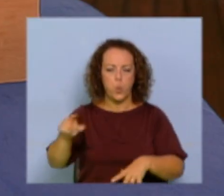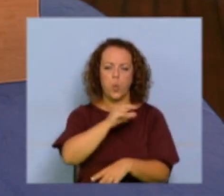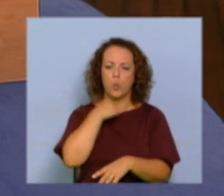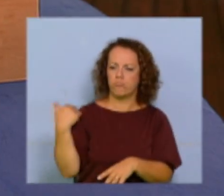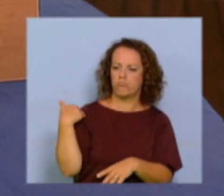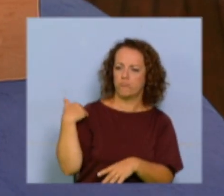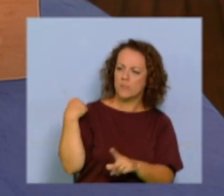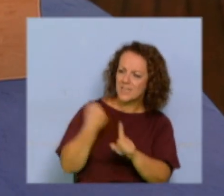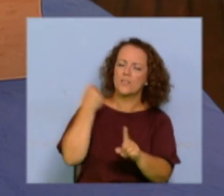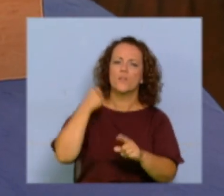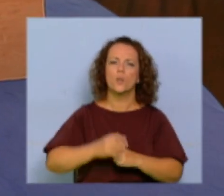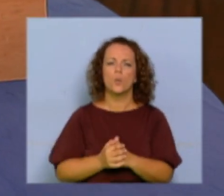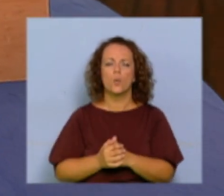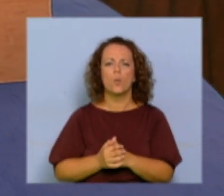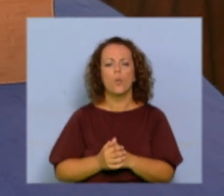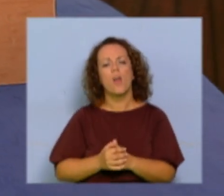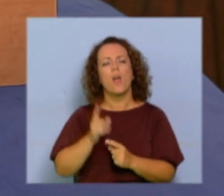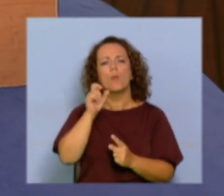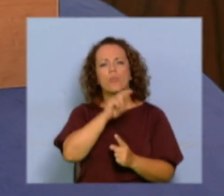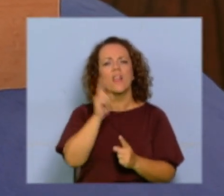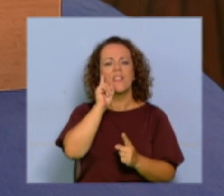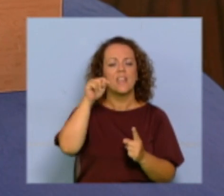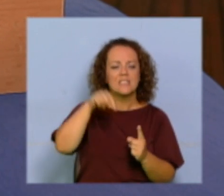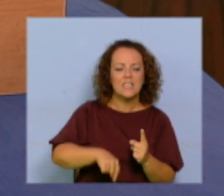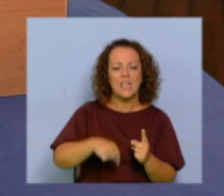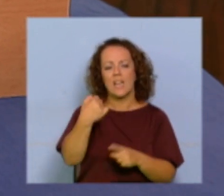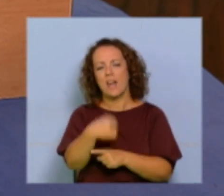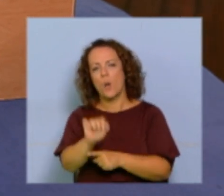desafio: porque é que nós, dia sim, dia não, a 4 mãos, ou